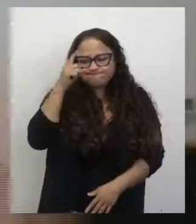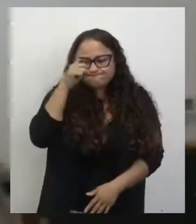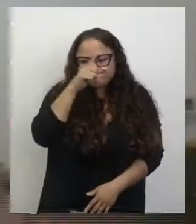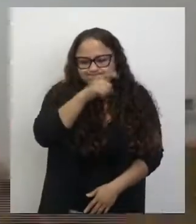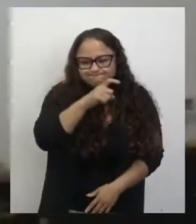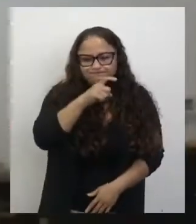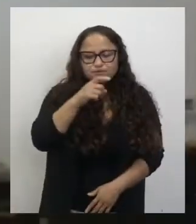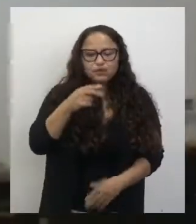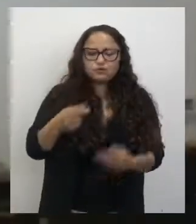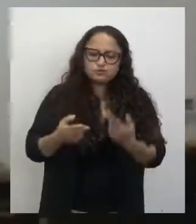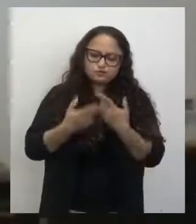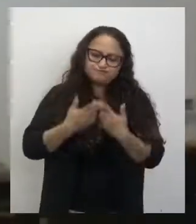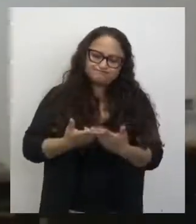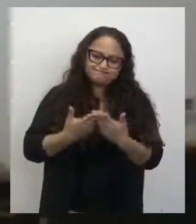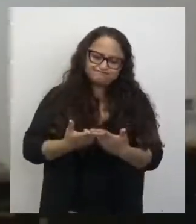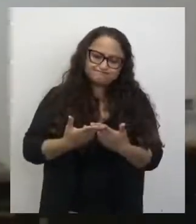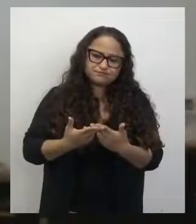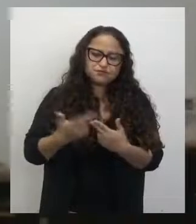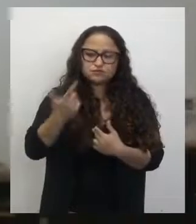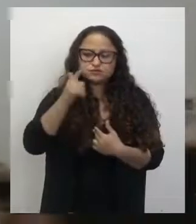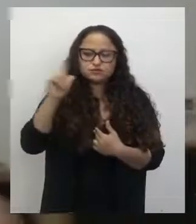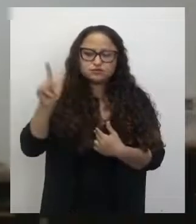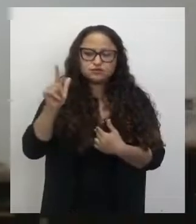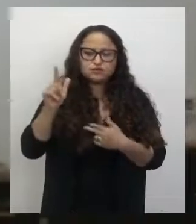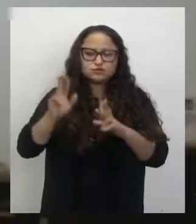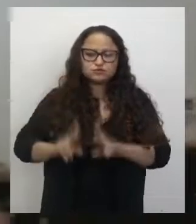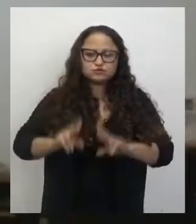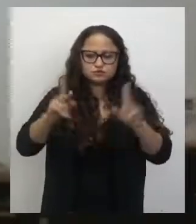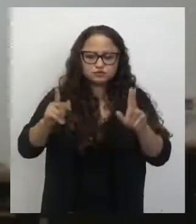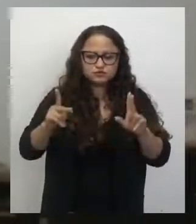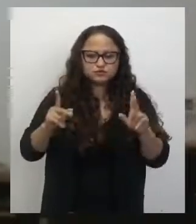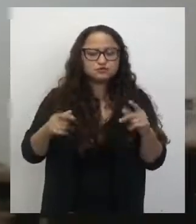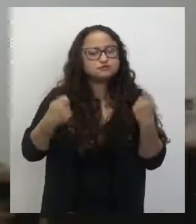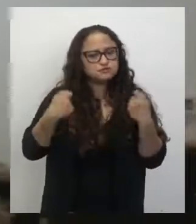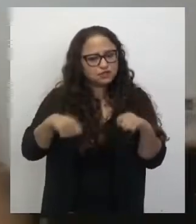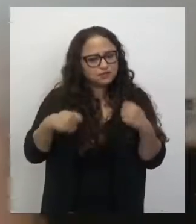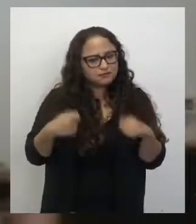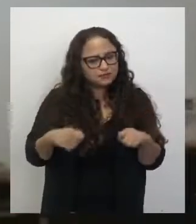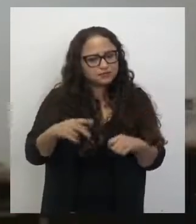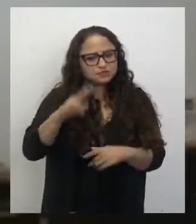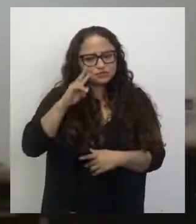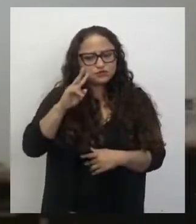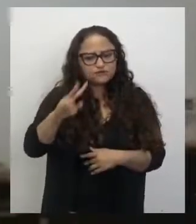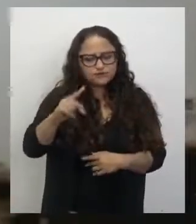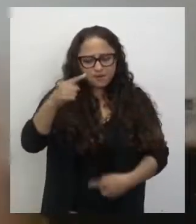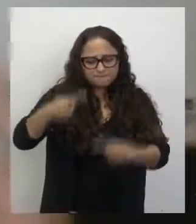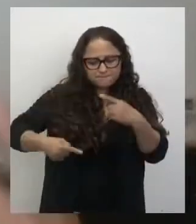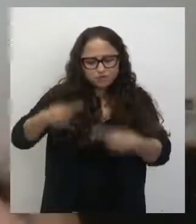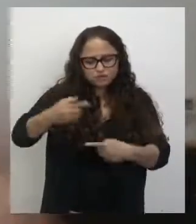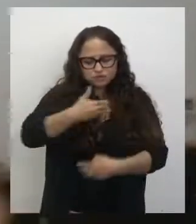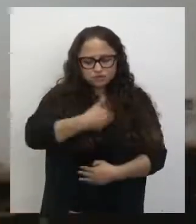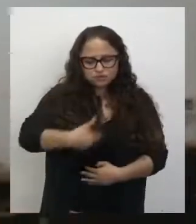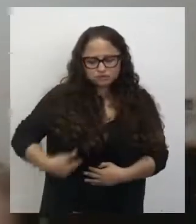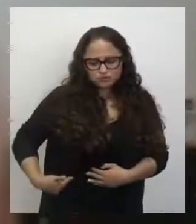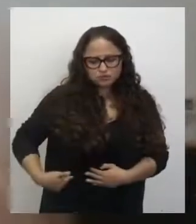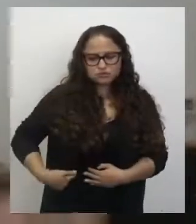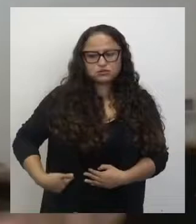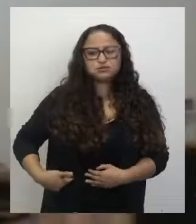nossa tolerância como diferente. Então, acho que é necessário observarmos, através de políticas públicas, tá, tendo,